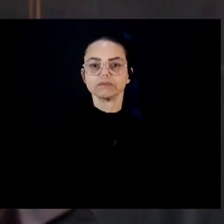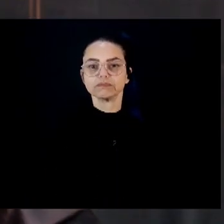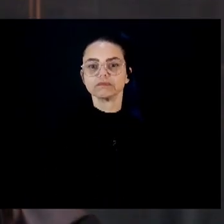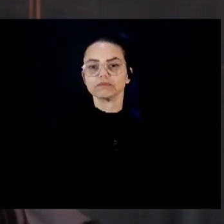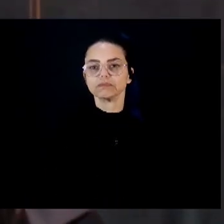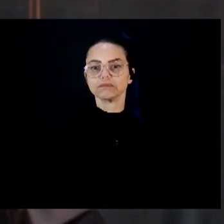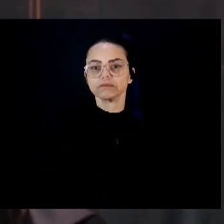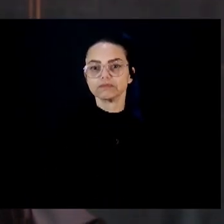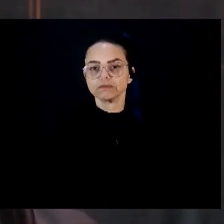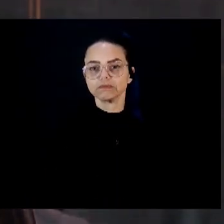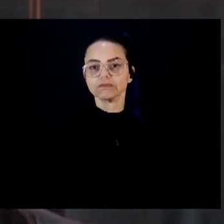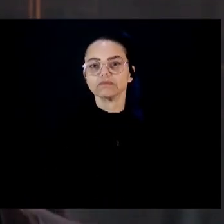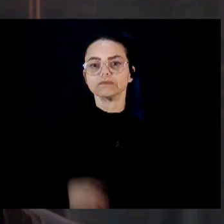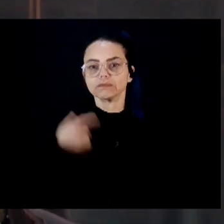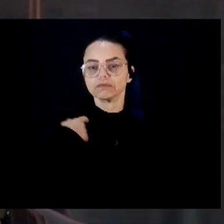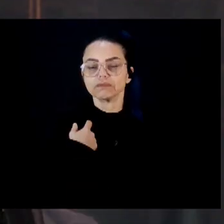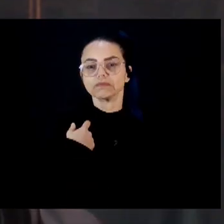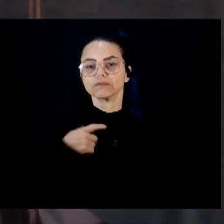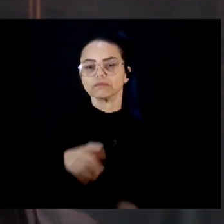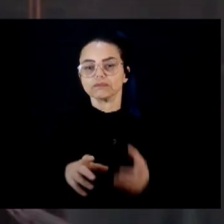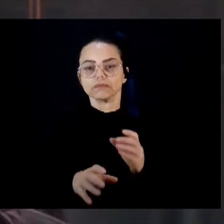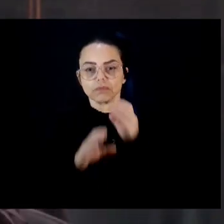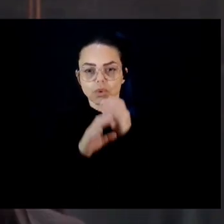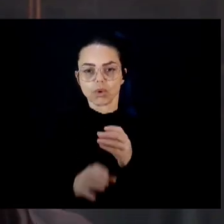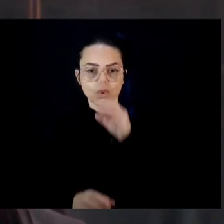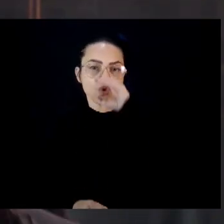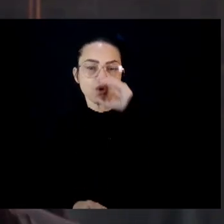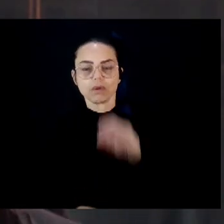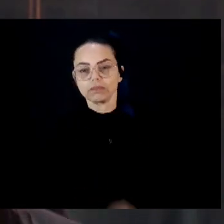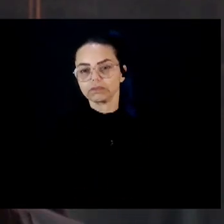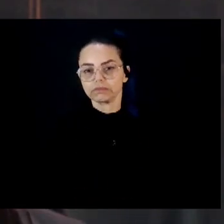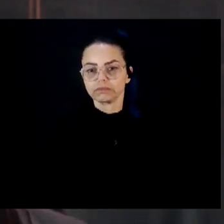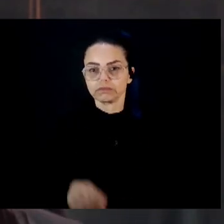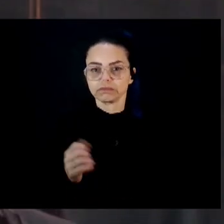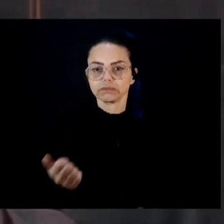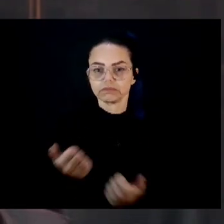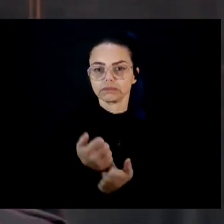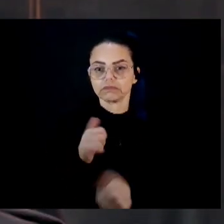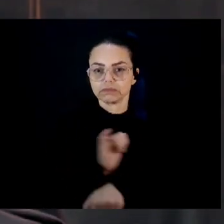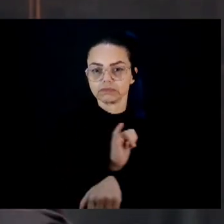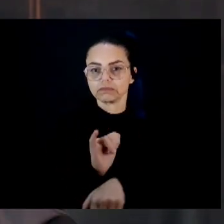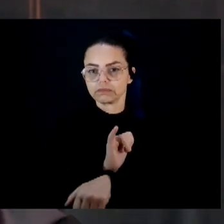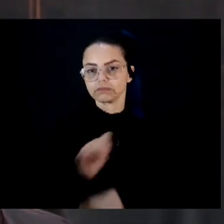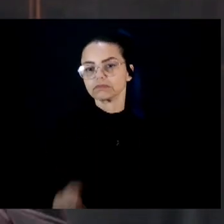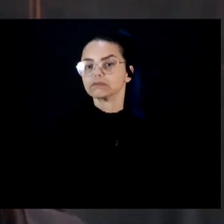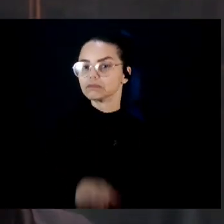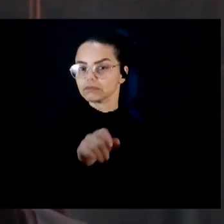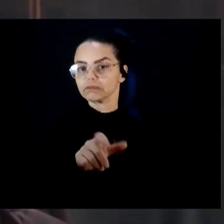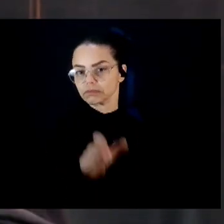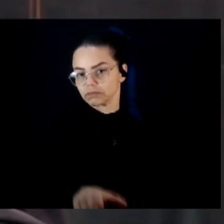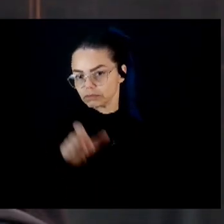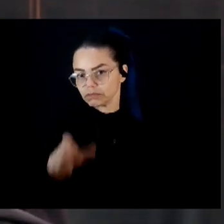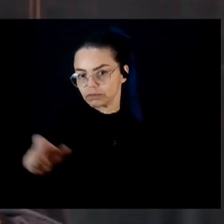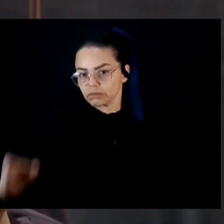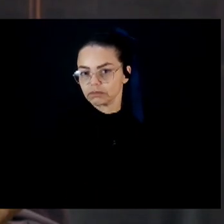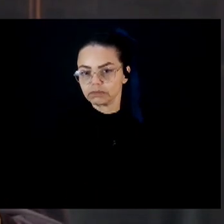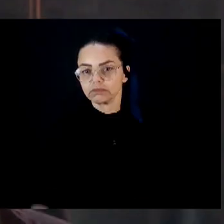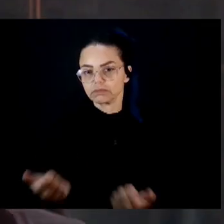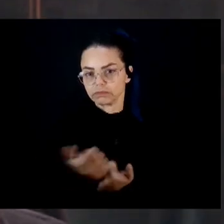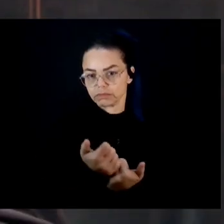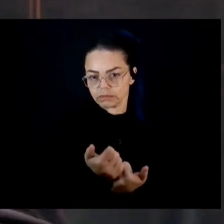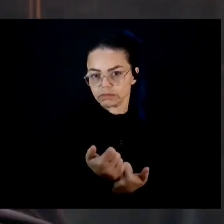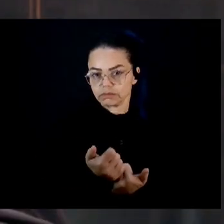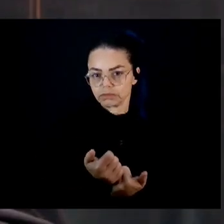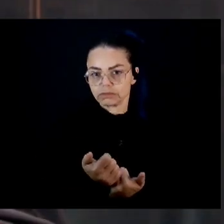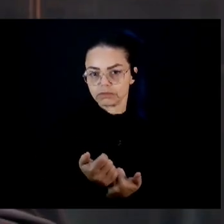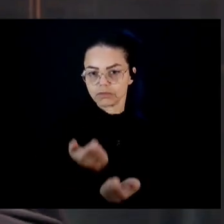realmente suplementa e não substitui, o whey ele entra como uma boa estratégia. Agora, as pessoas que substituem a